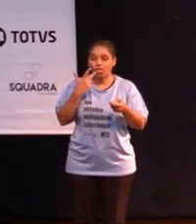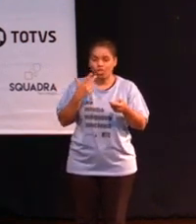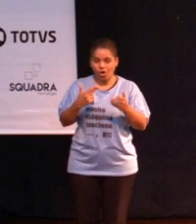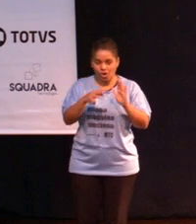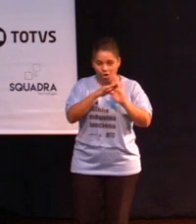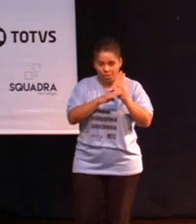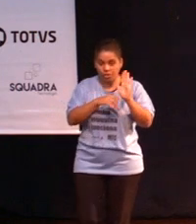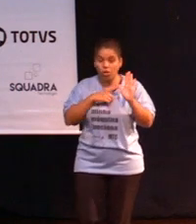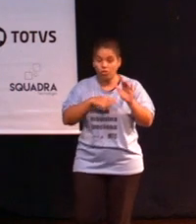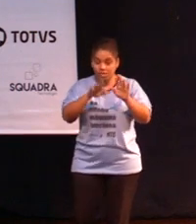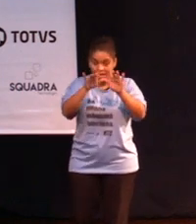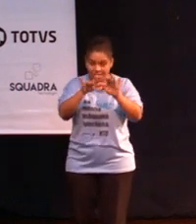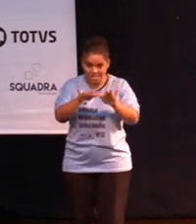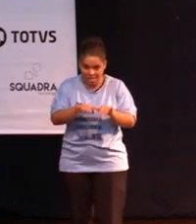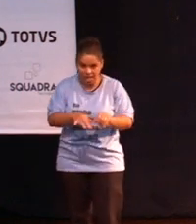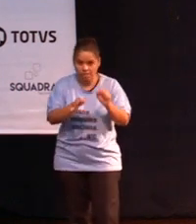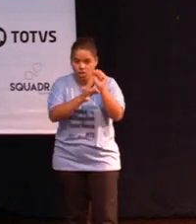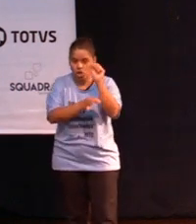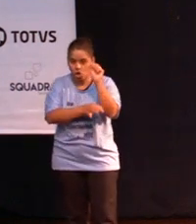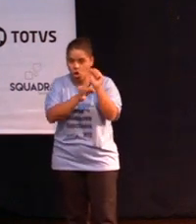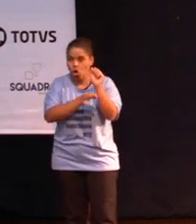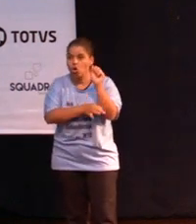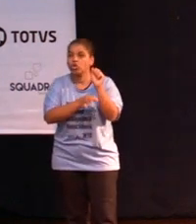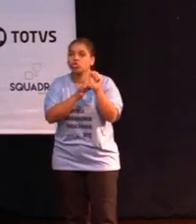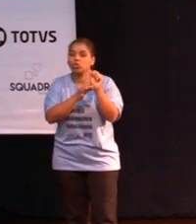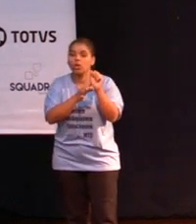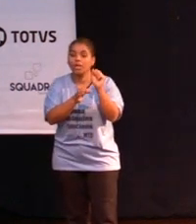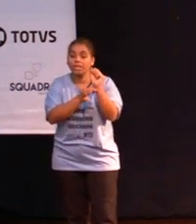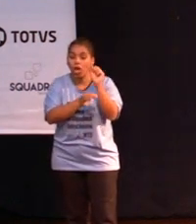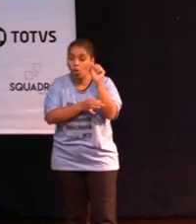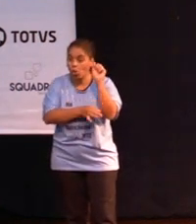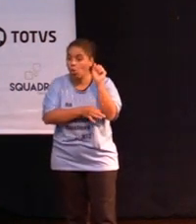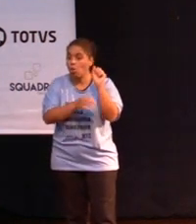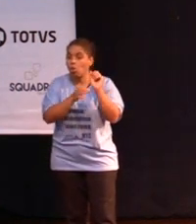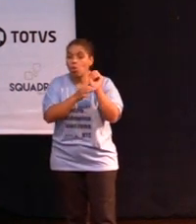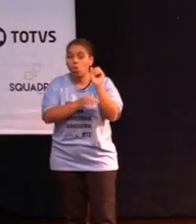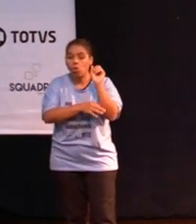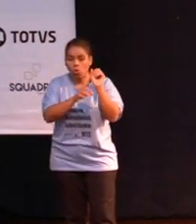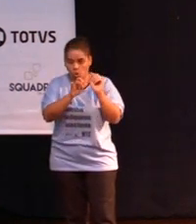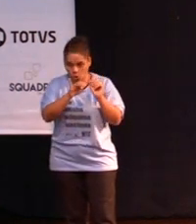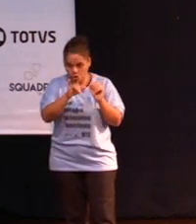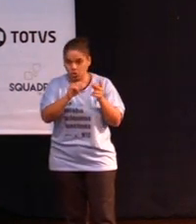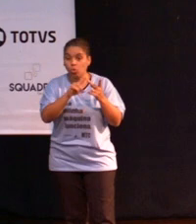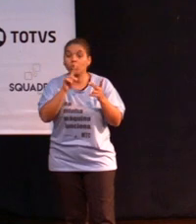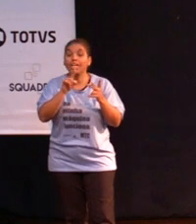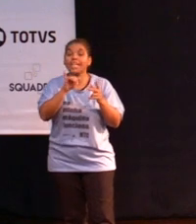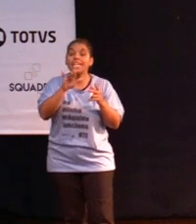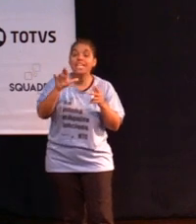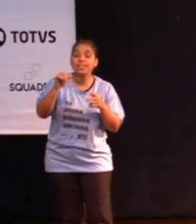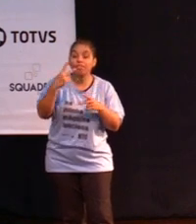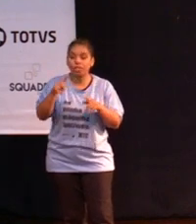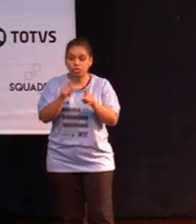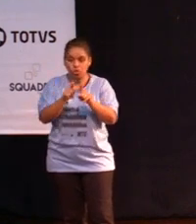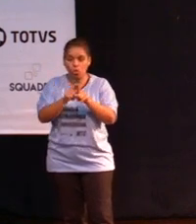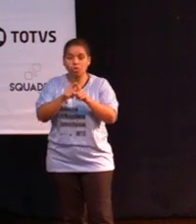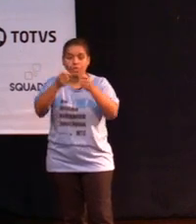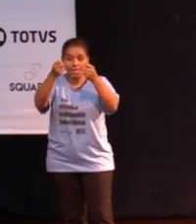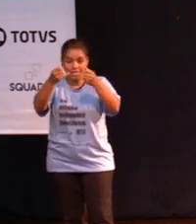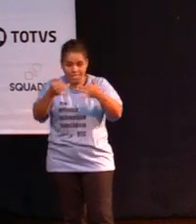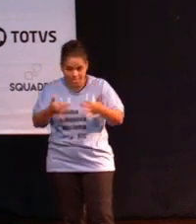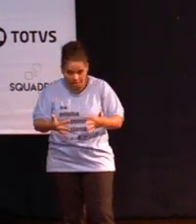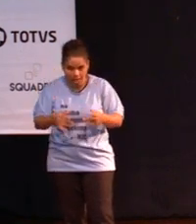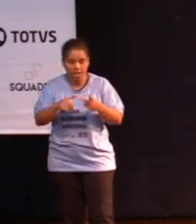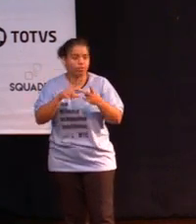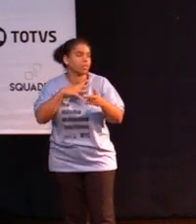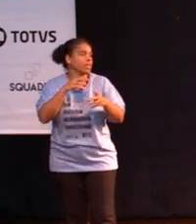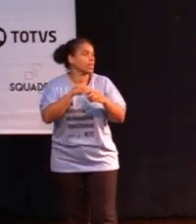escreve um código que é basicamente um código que o que você diz o que a sua infância tem que ser você descreve ela e